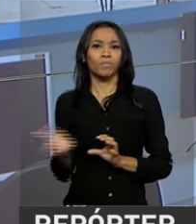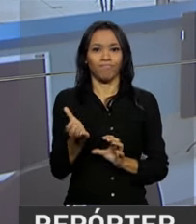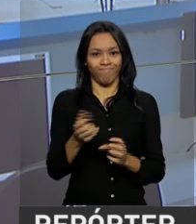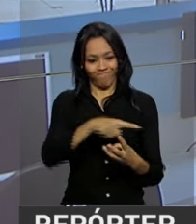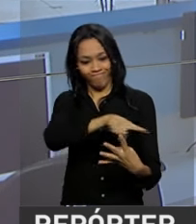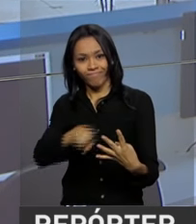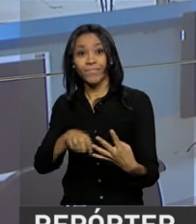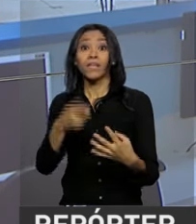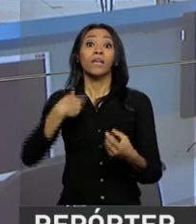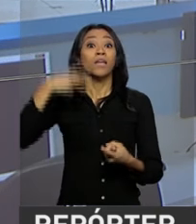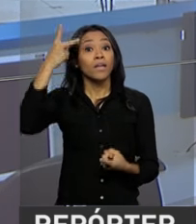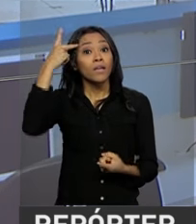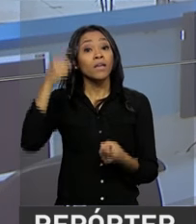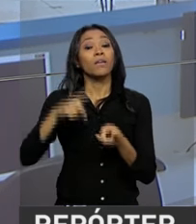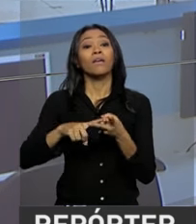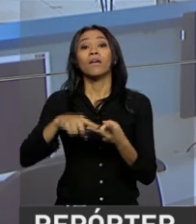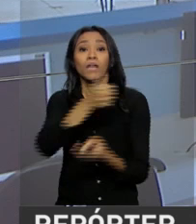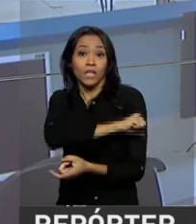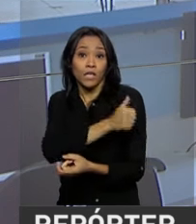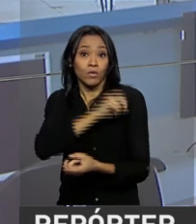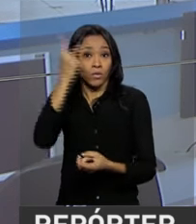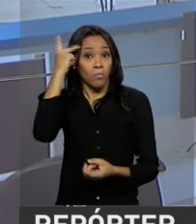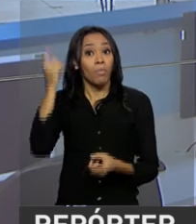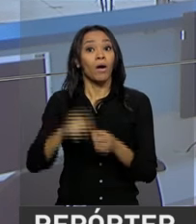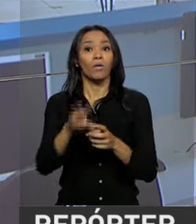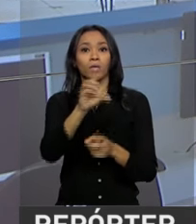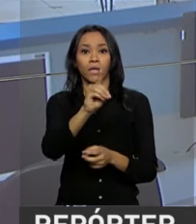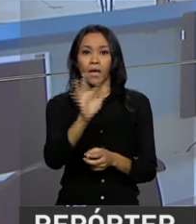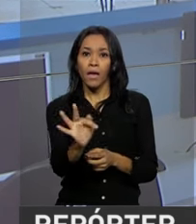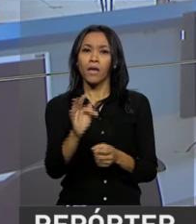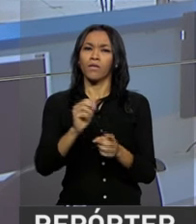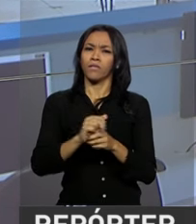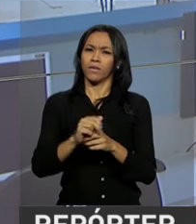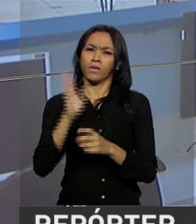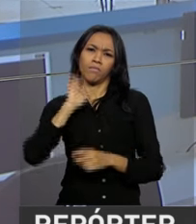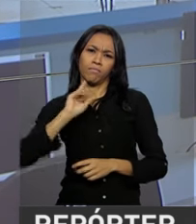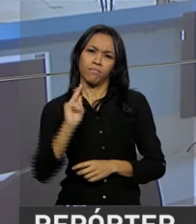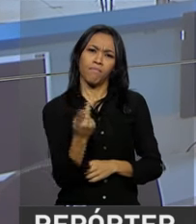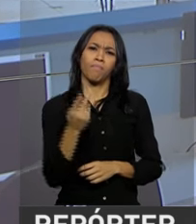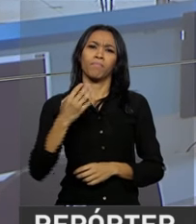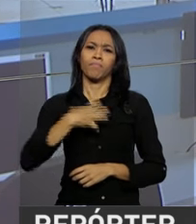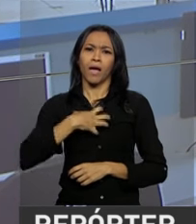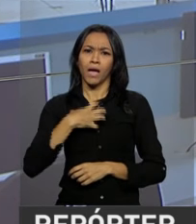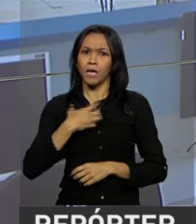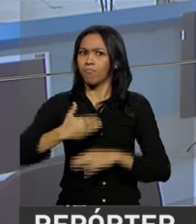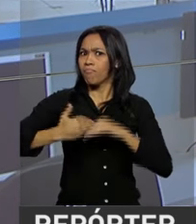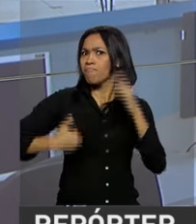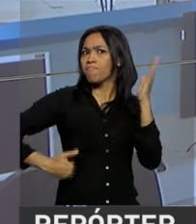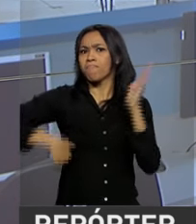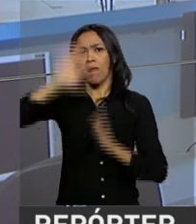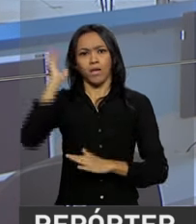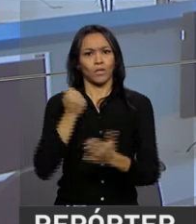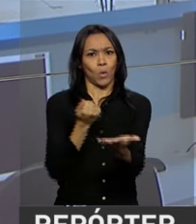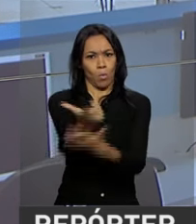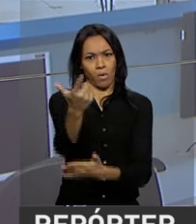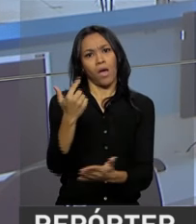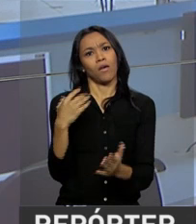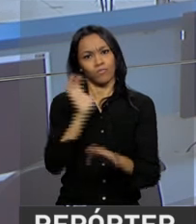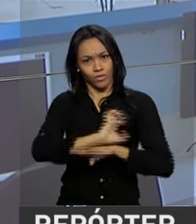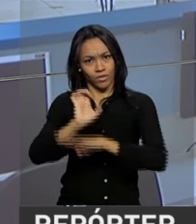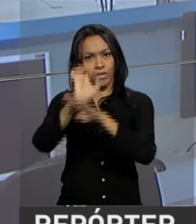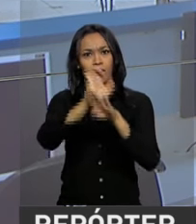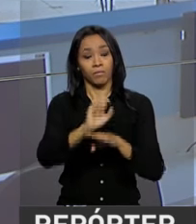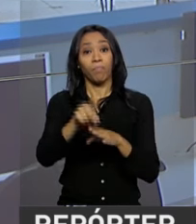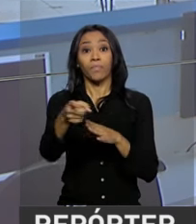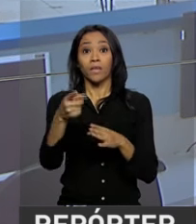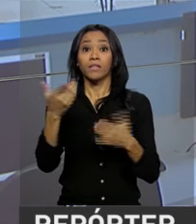Janeiro, São Paulo, Distrito Federal, Minas Gerais e Bahia foram os que mais compraram. Os dados foram divulgados durante